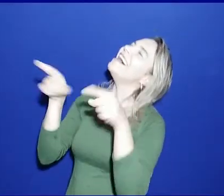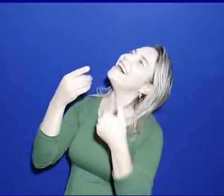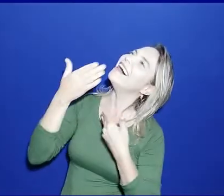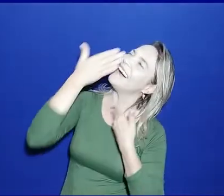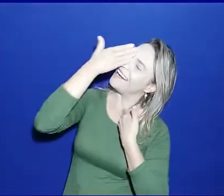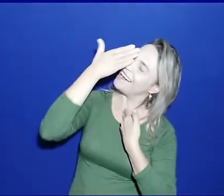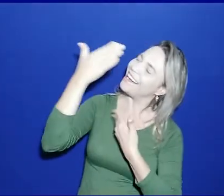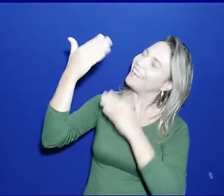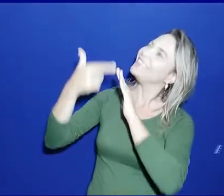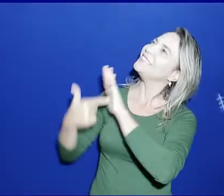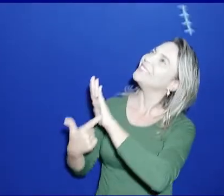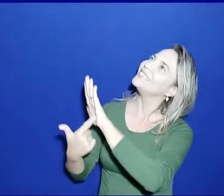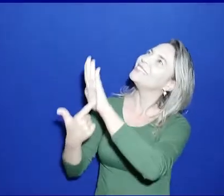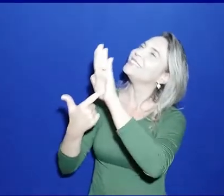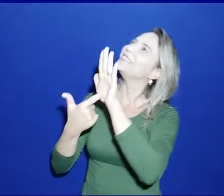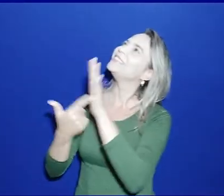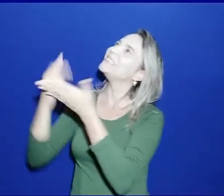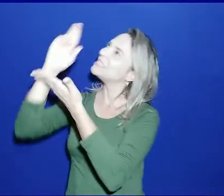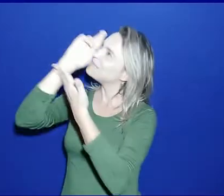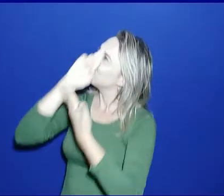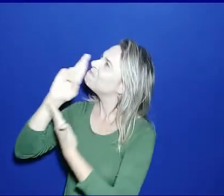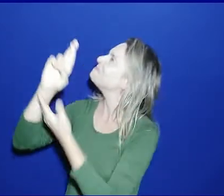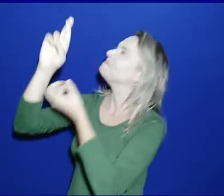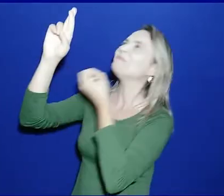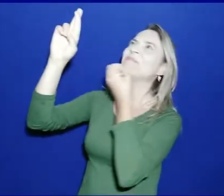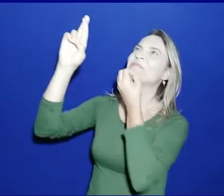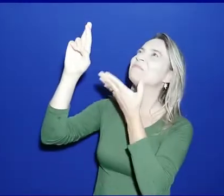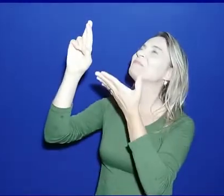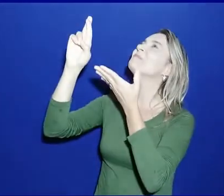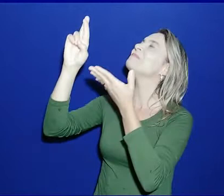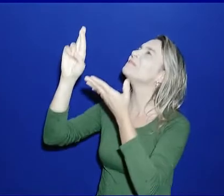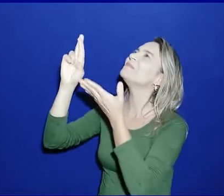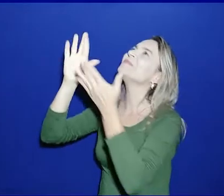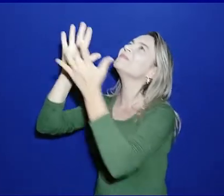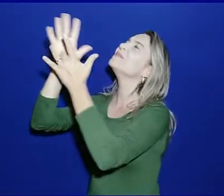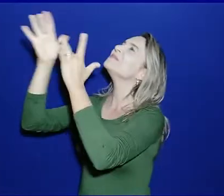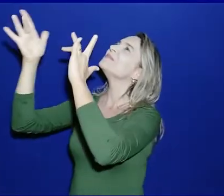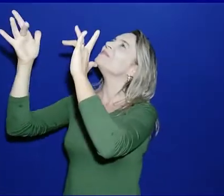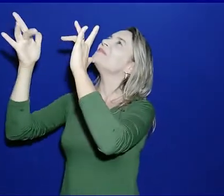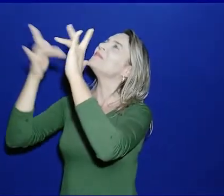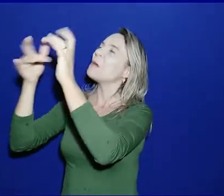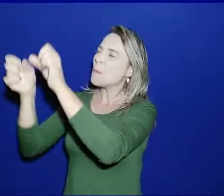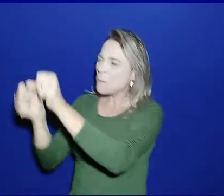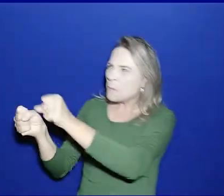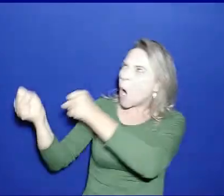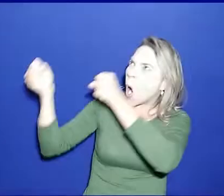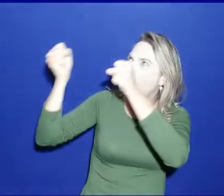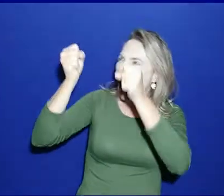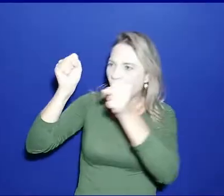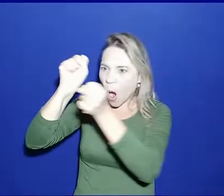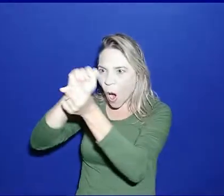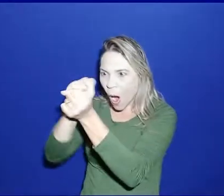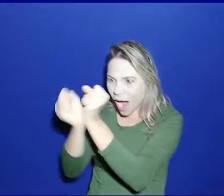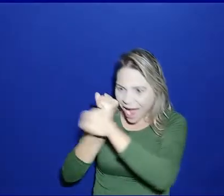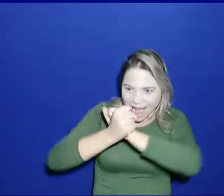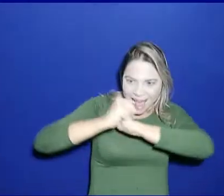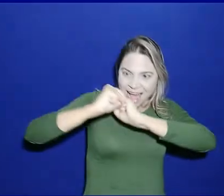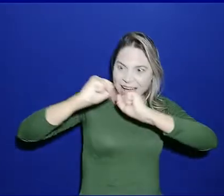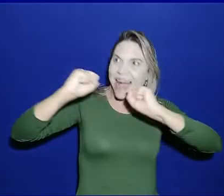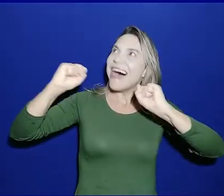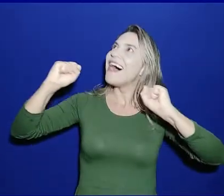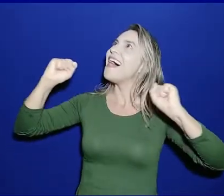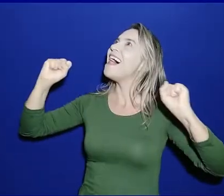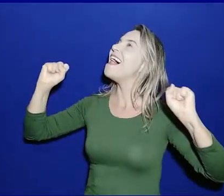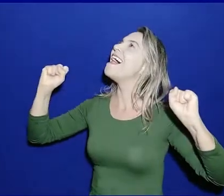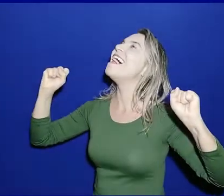bom Senhor, pois seu poder nos libertou e